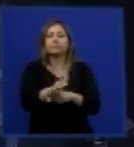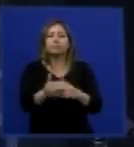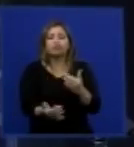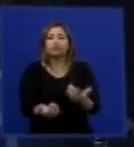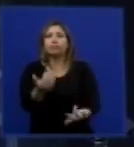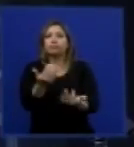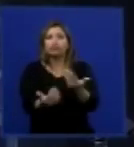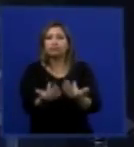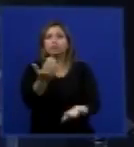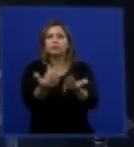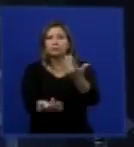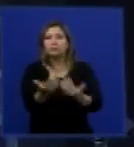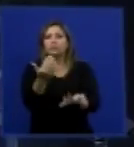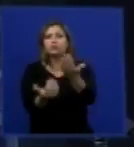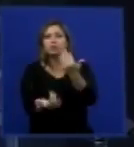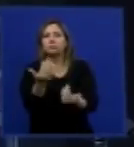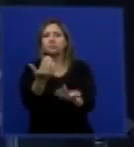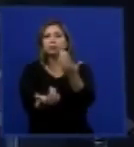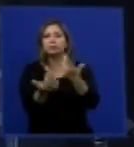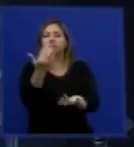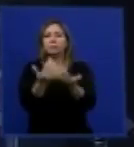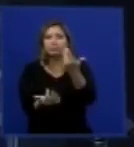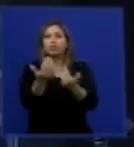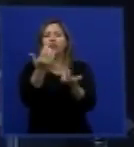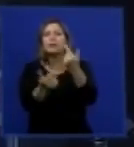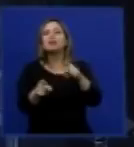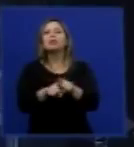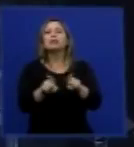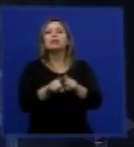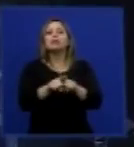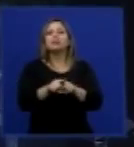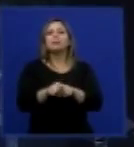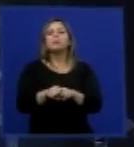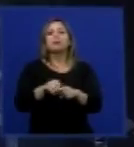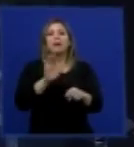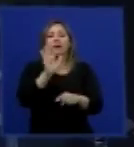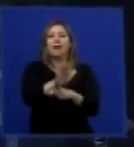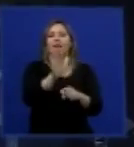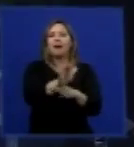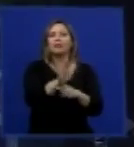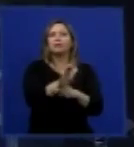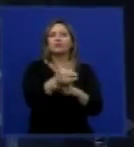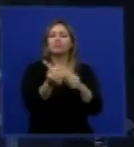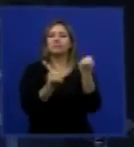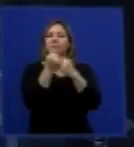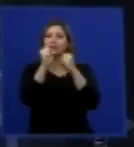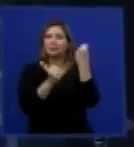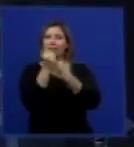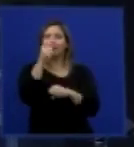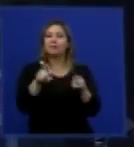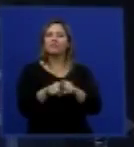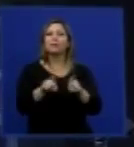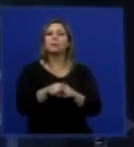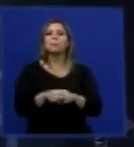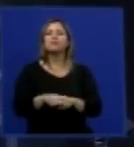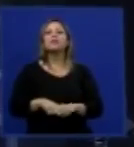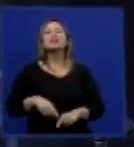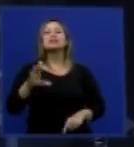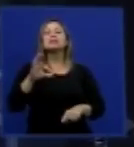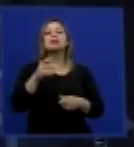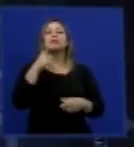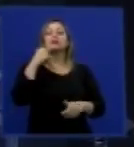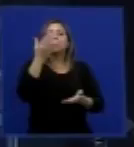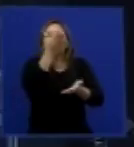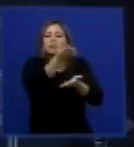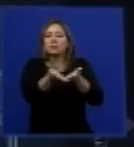usa para pro aquecimento também os o elemento calorífico deste deste produto e que as cinzas